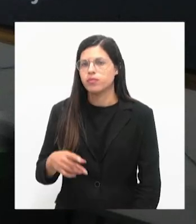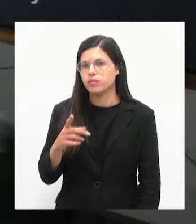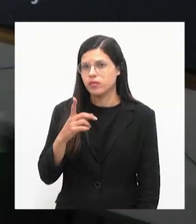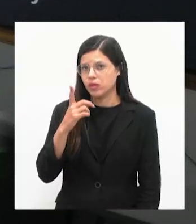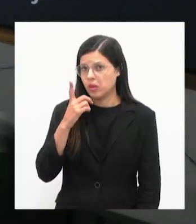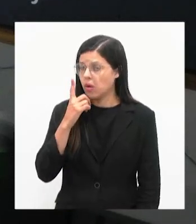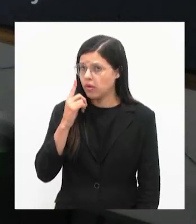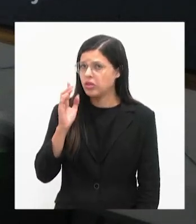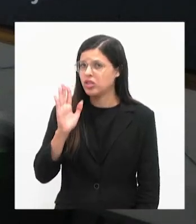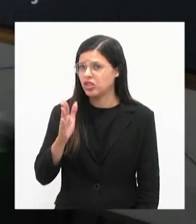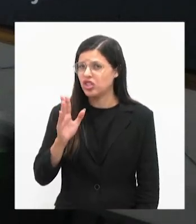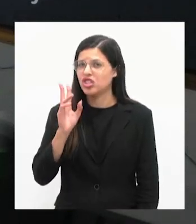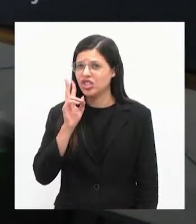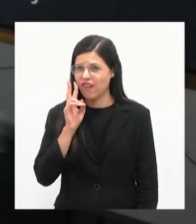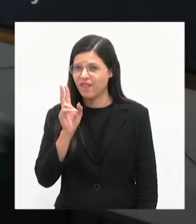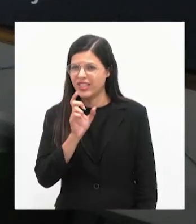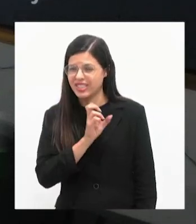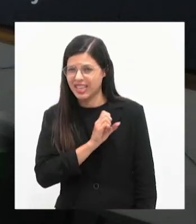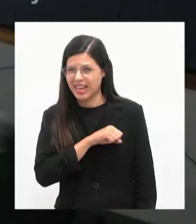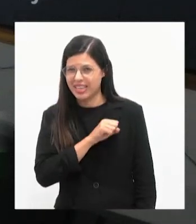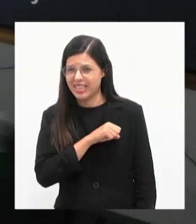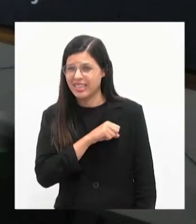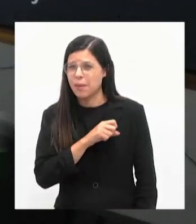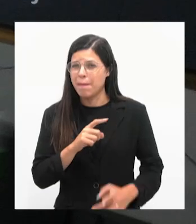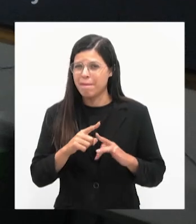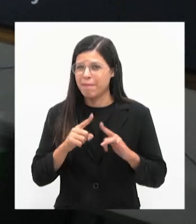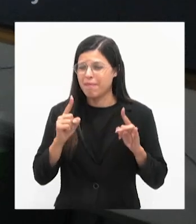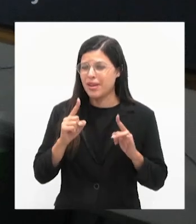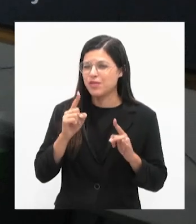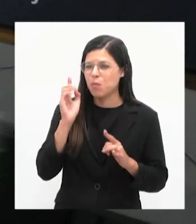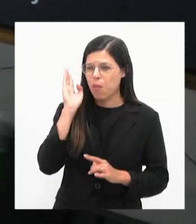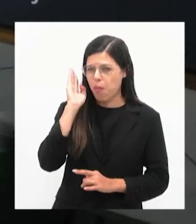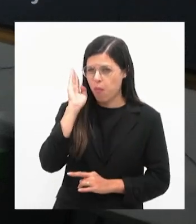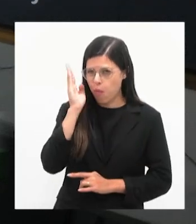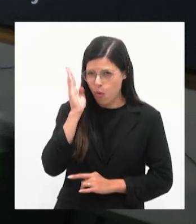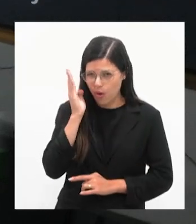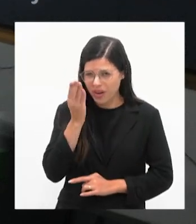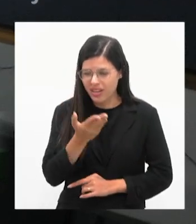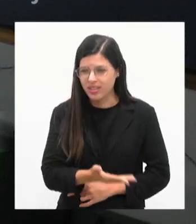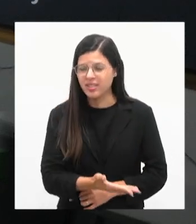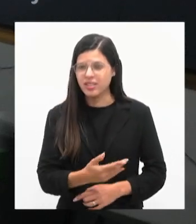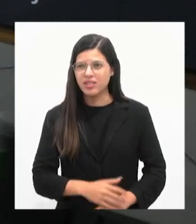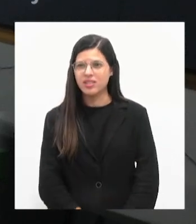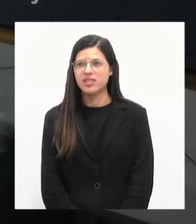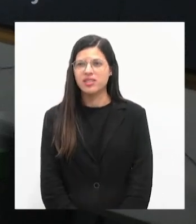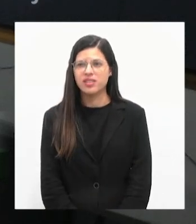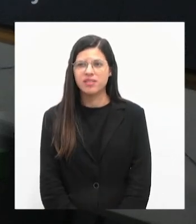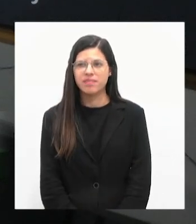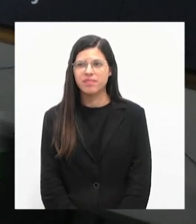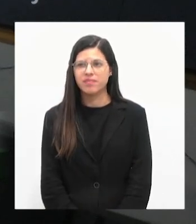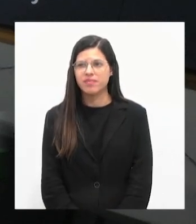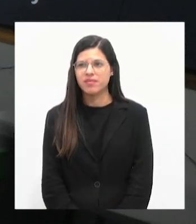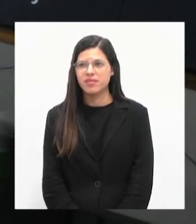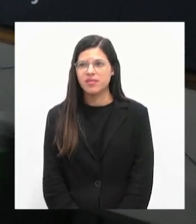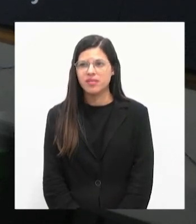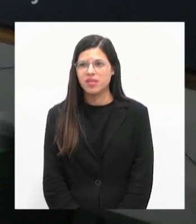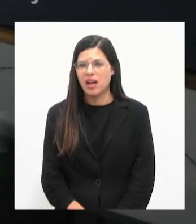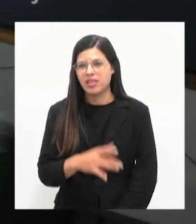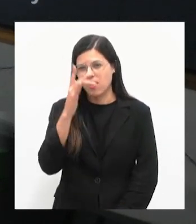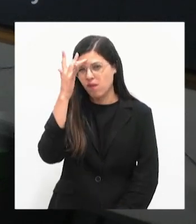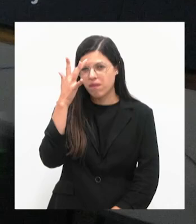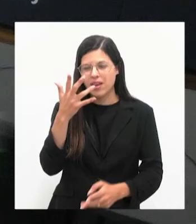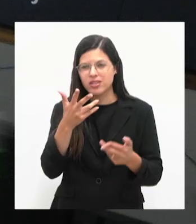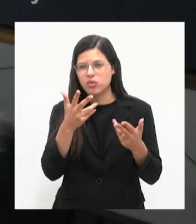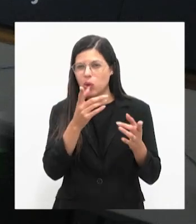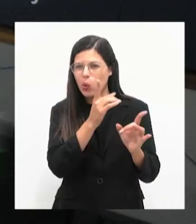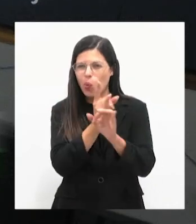estado, eu nunca vi, cara. Do que eles estão fazendo no estado, irmão, isso aí pra mim é de menos. É tão fácil levantar as sacanagens que tem nesse estado que vocês não imaginam. Então,